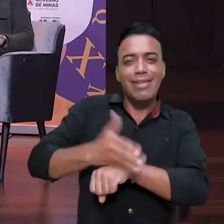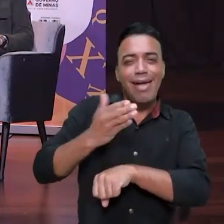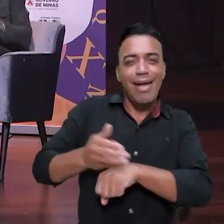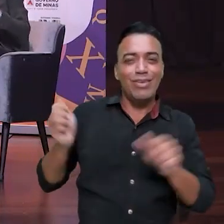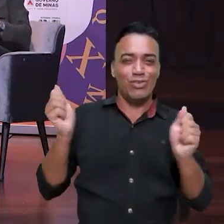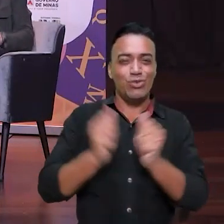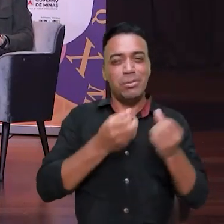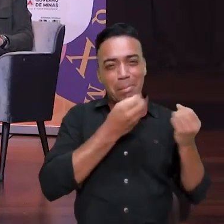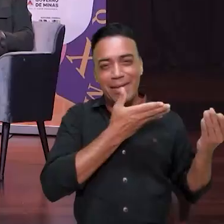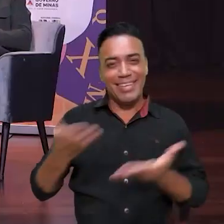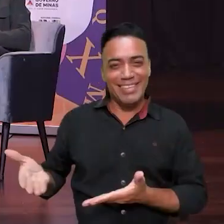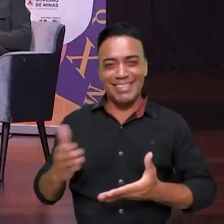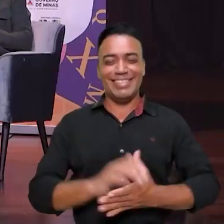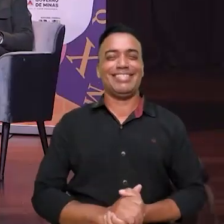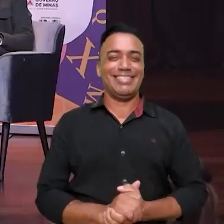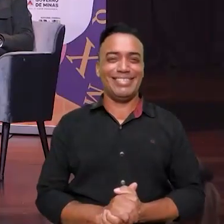juntos. Bem-vinda.